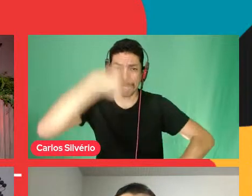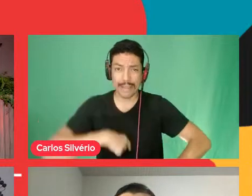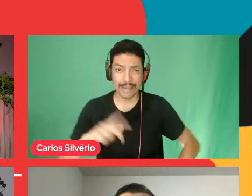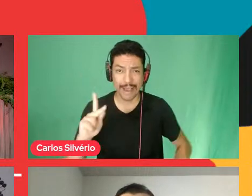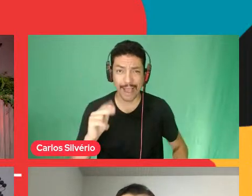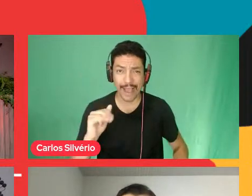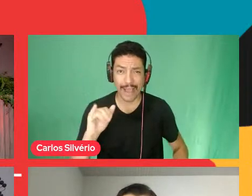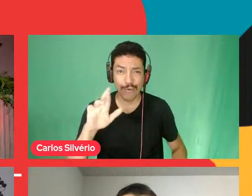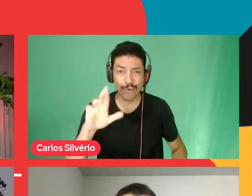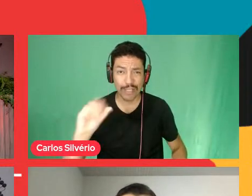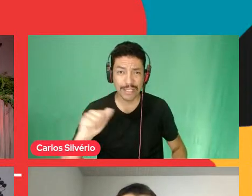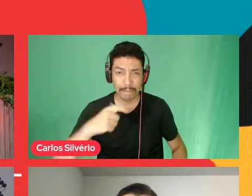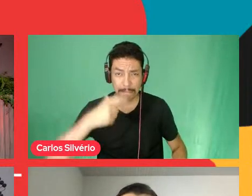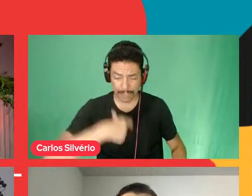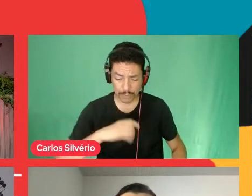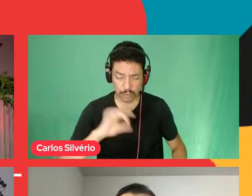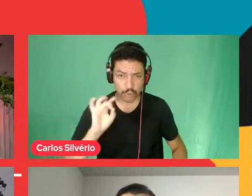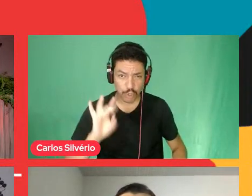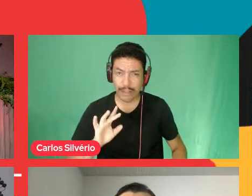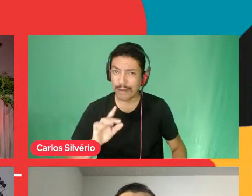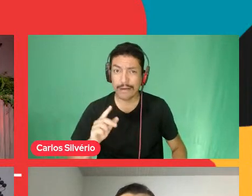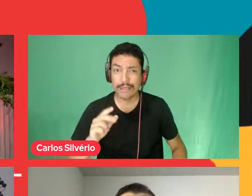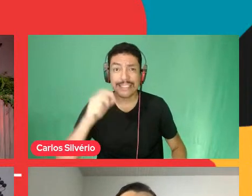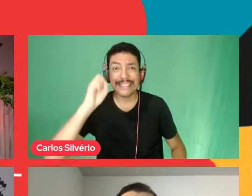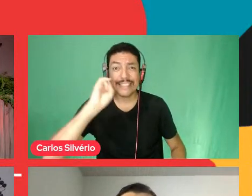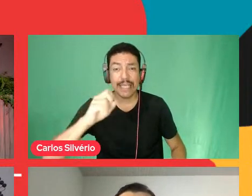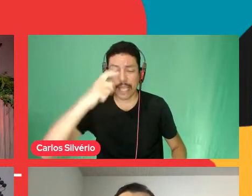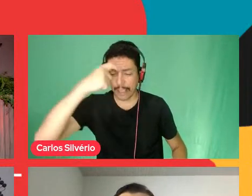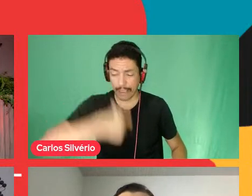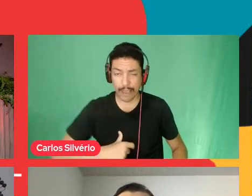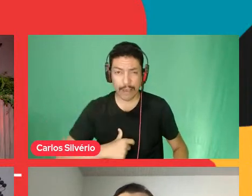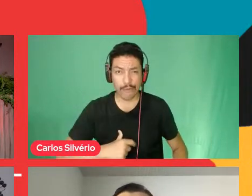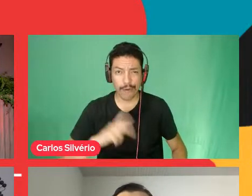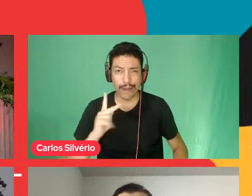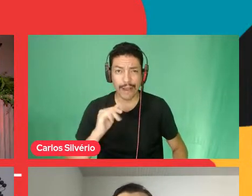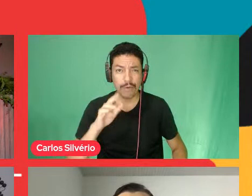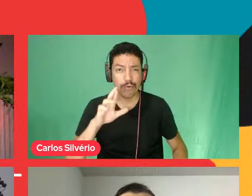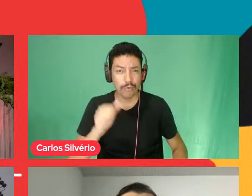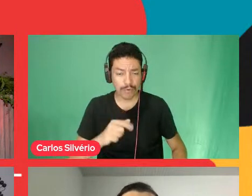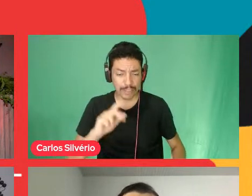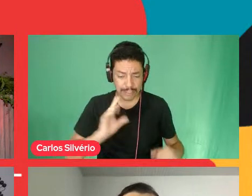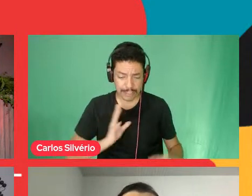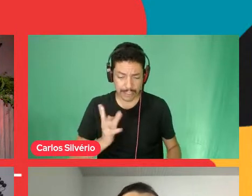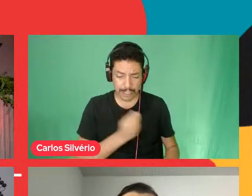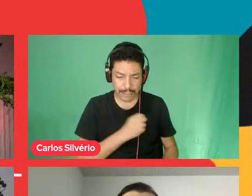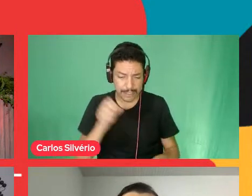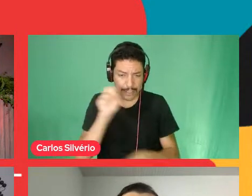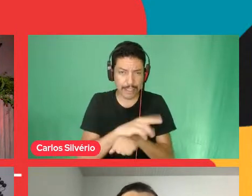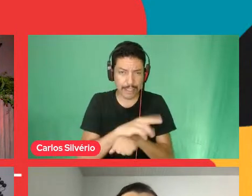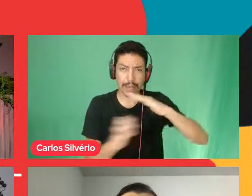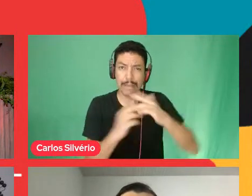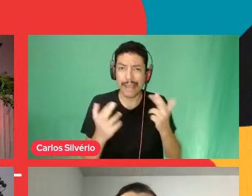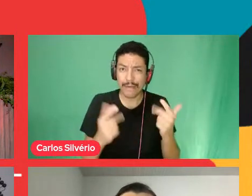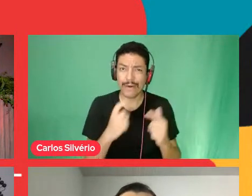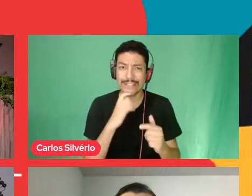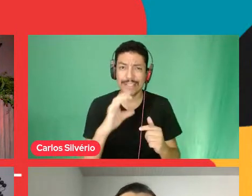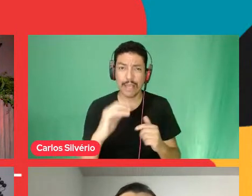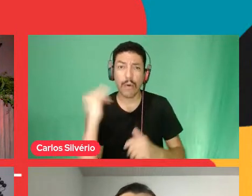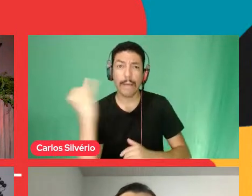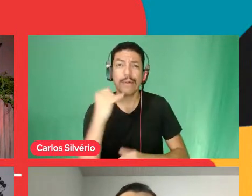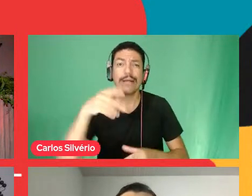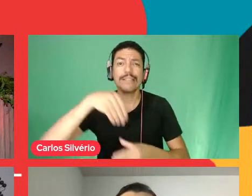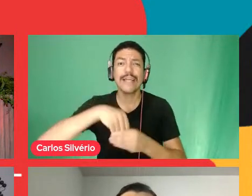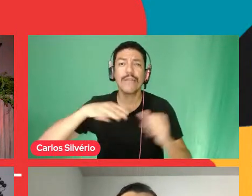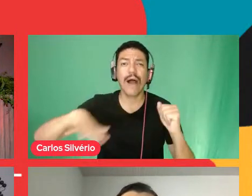chega para atuar numa empresa como a C&T, no porte da C&T, com a relevância no mercado de tecnologia que a C&T tem,